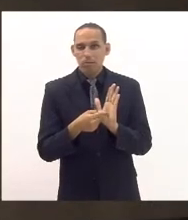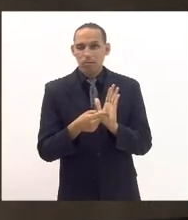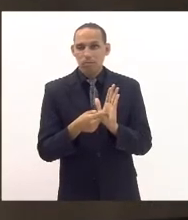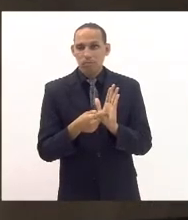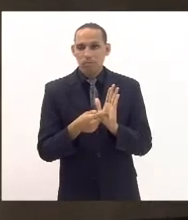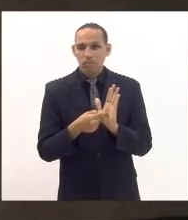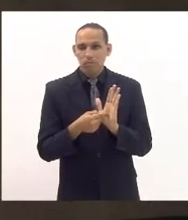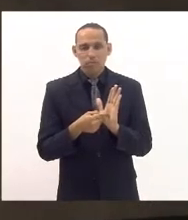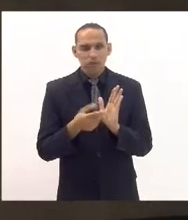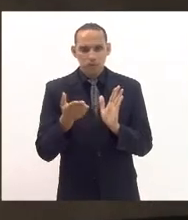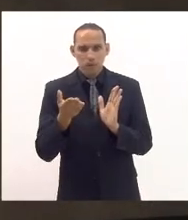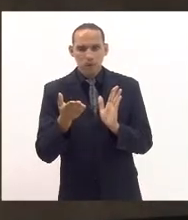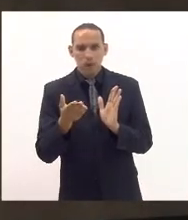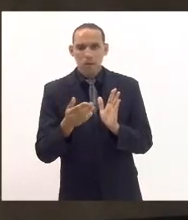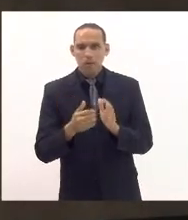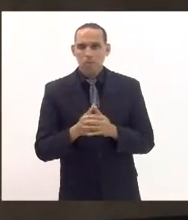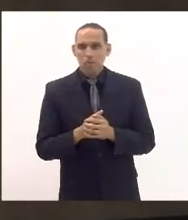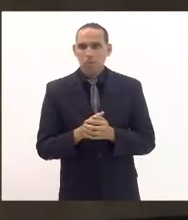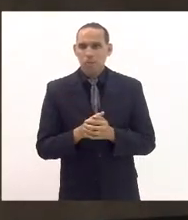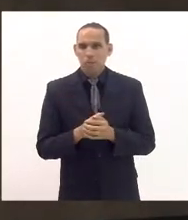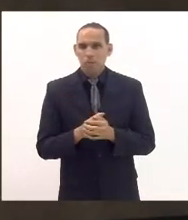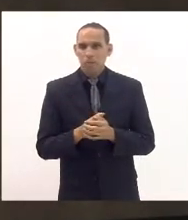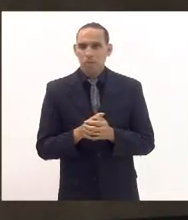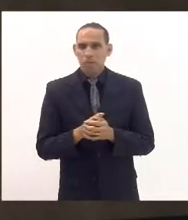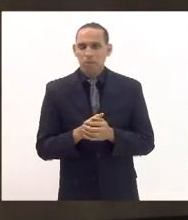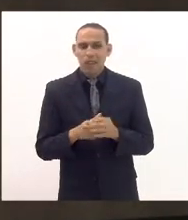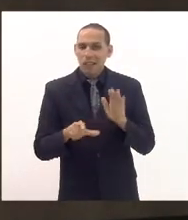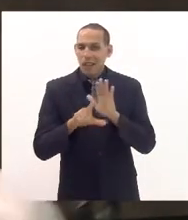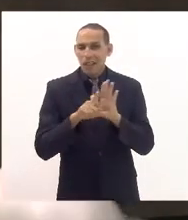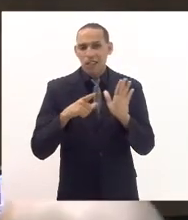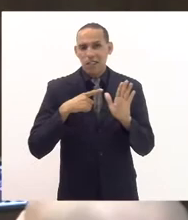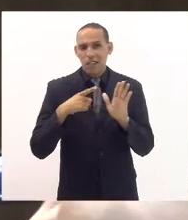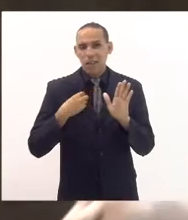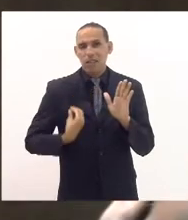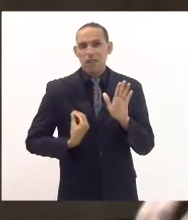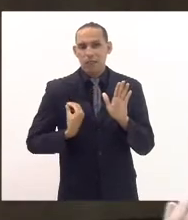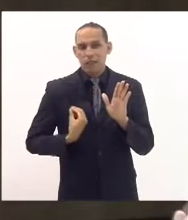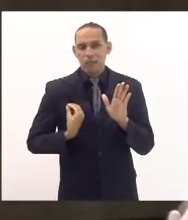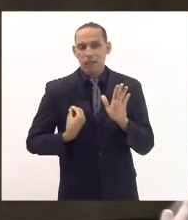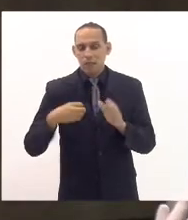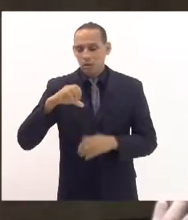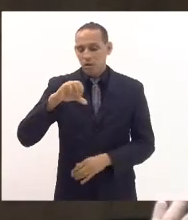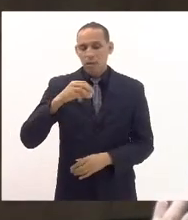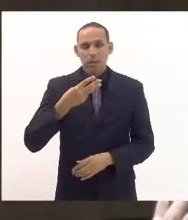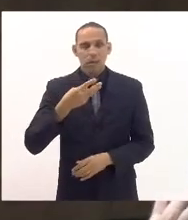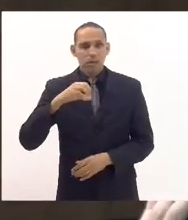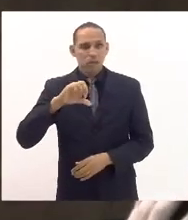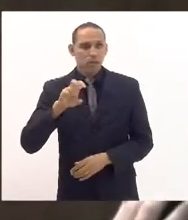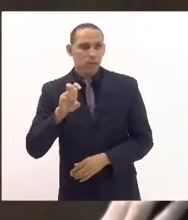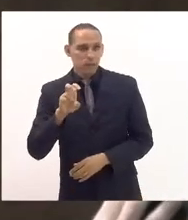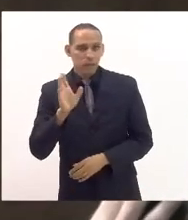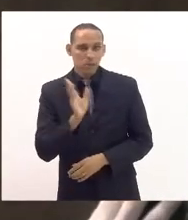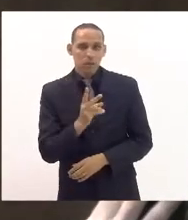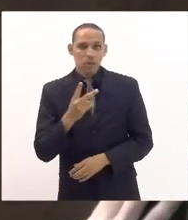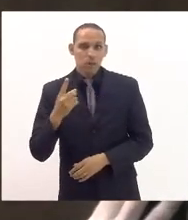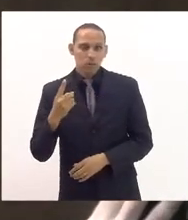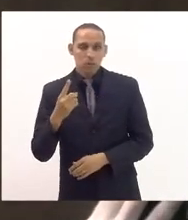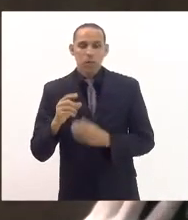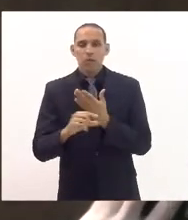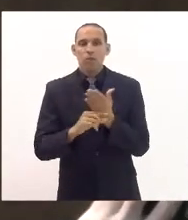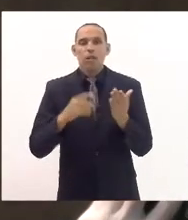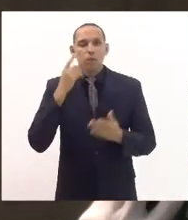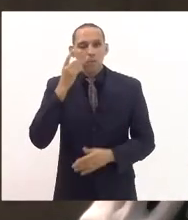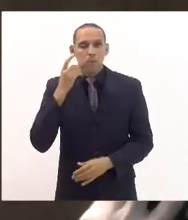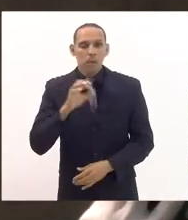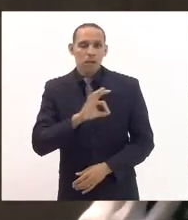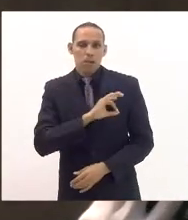consultar vossa excelência porque a uma lei em vigor a lei 93 95 2021 de autoria da deputada